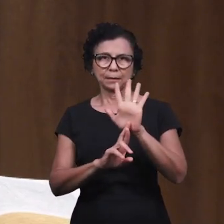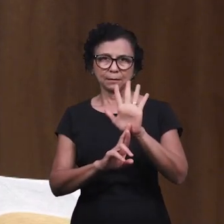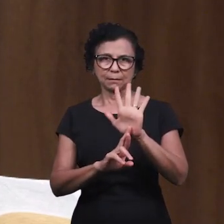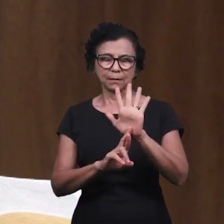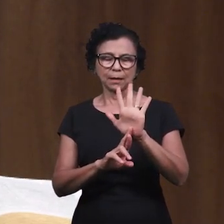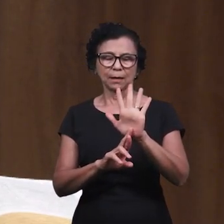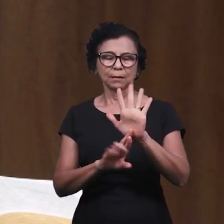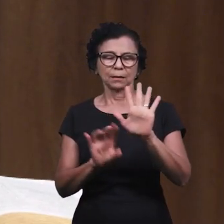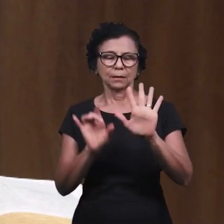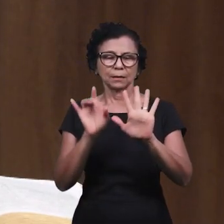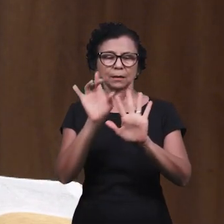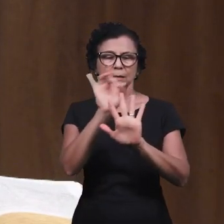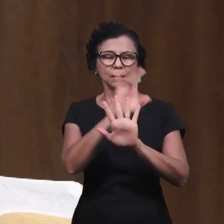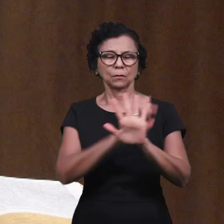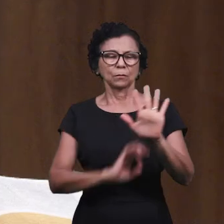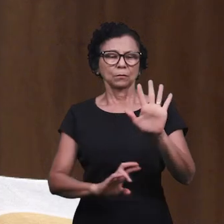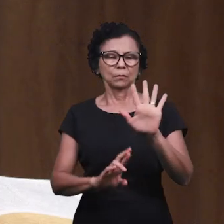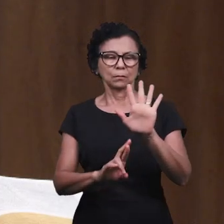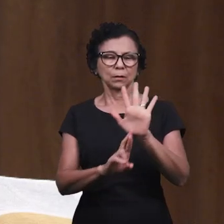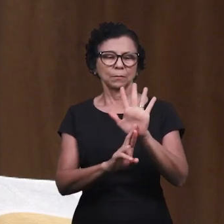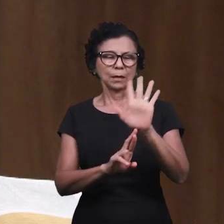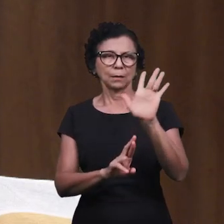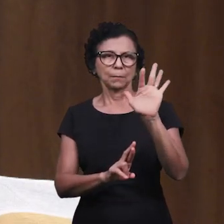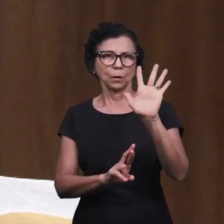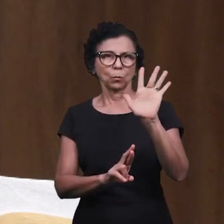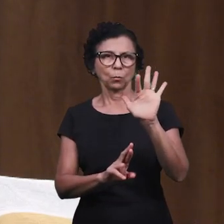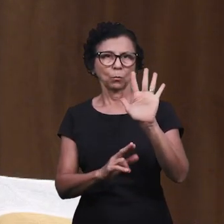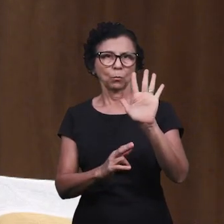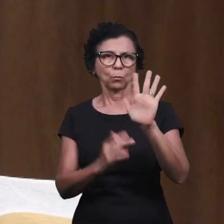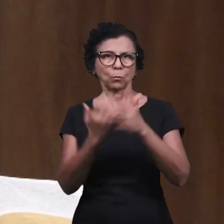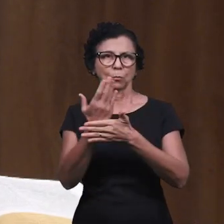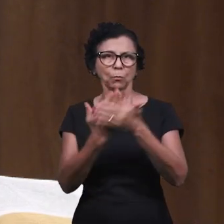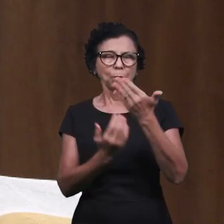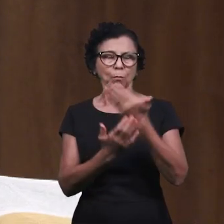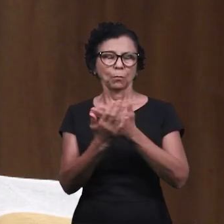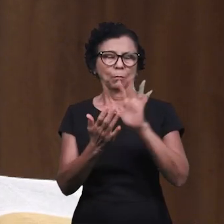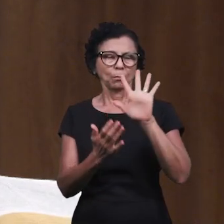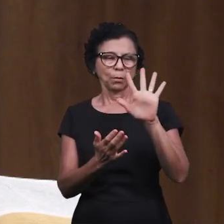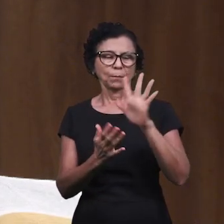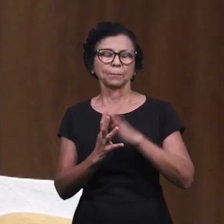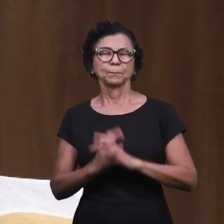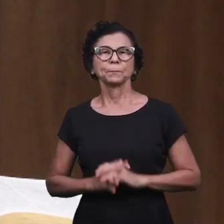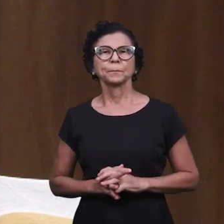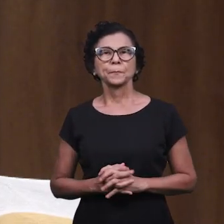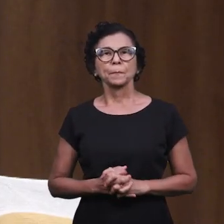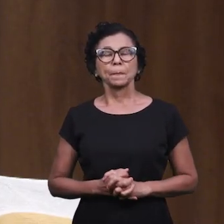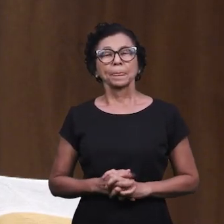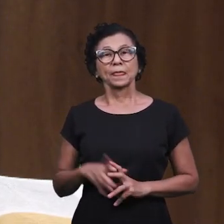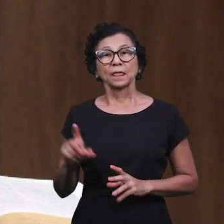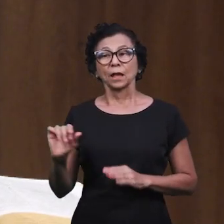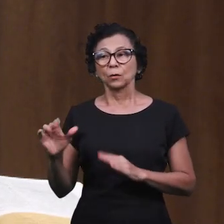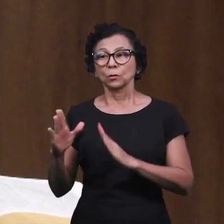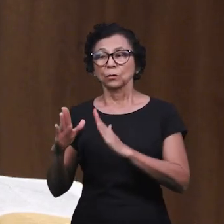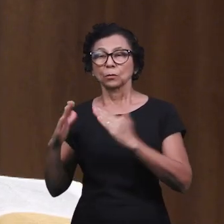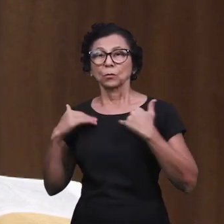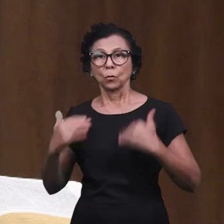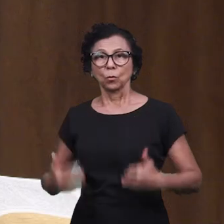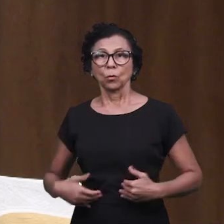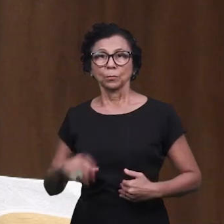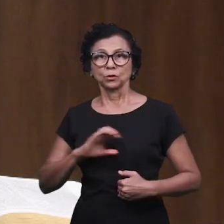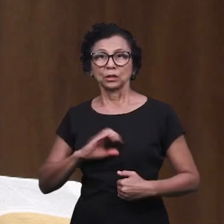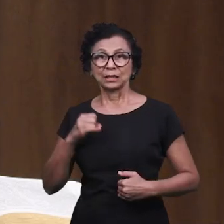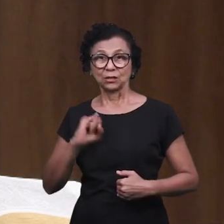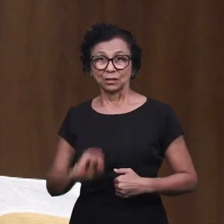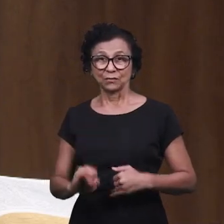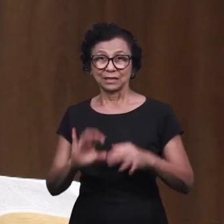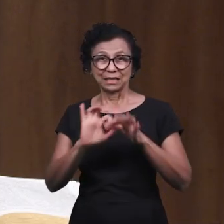corpo, não é possível exercer esse ministério. E esse ministério, ele é exercido com o sentido